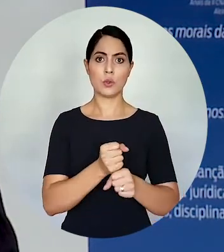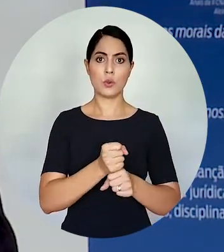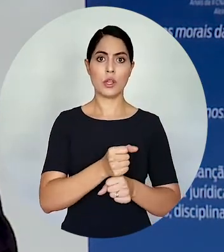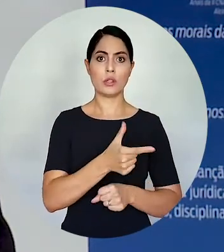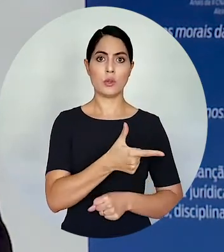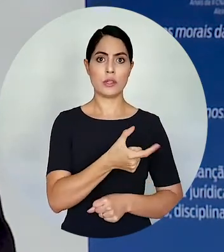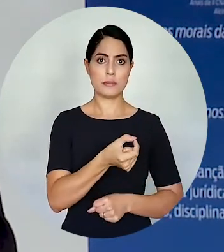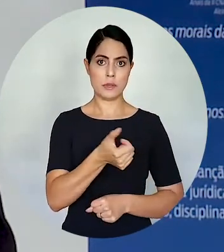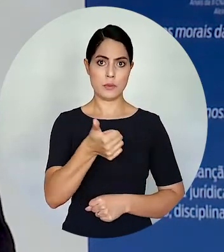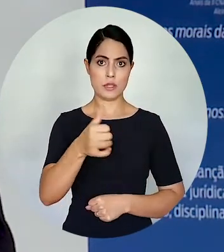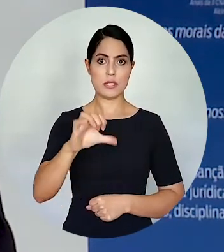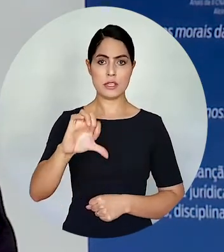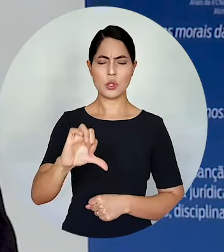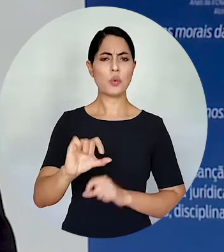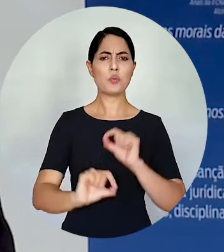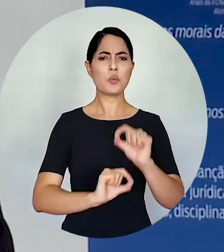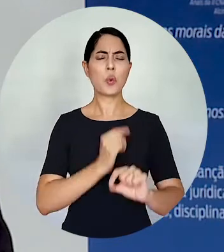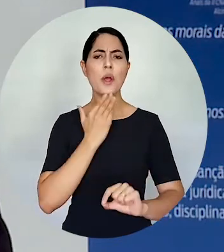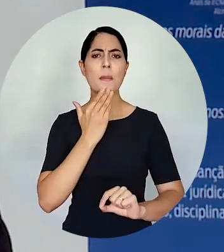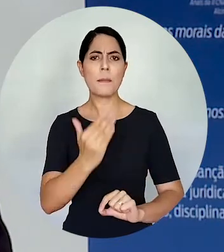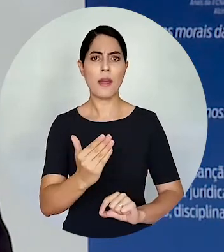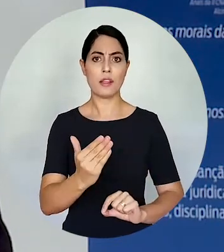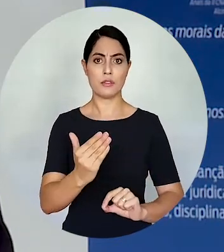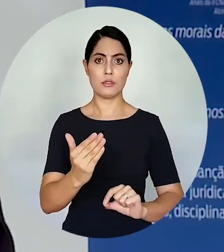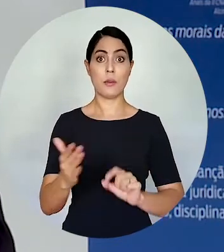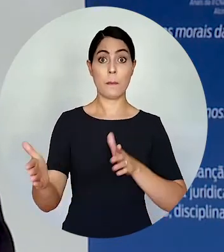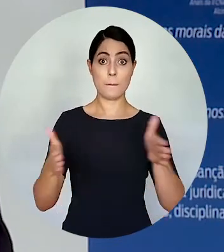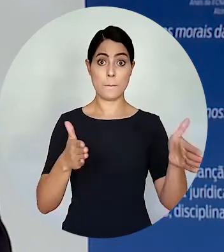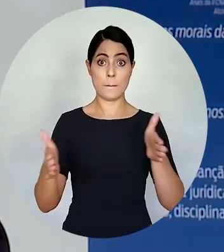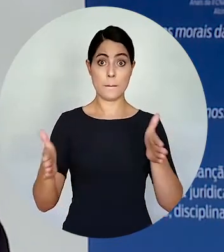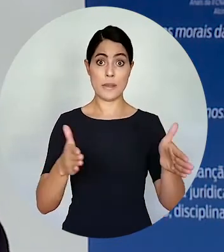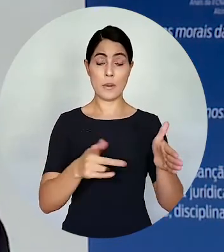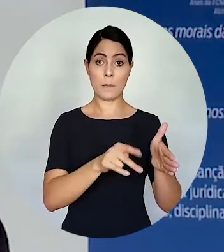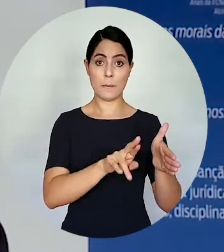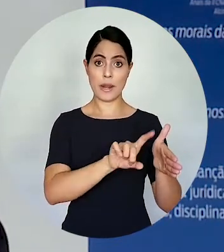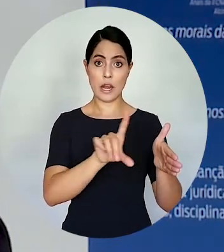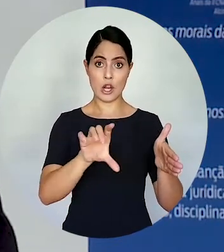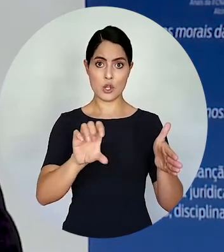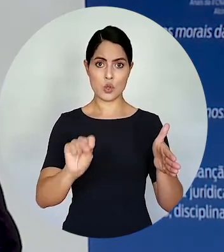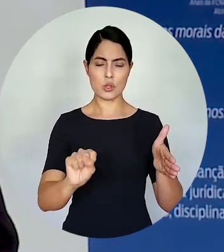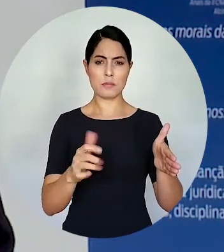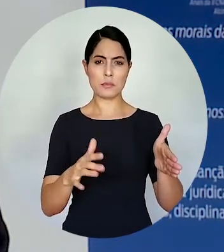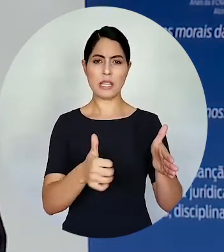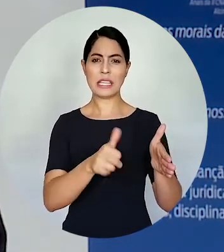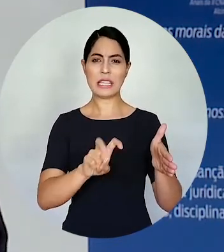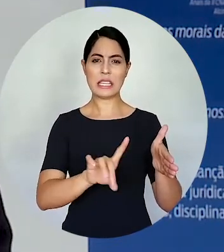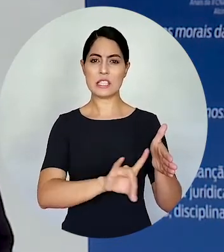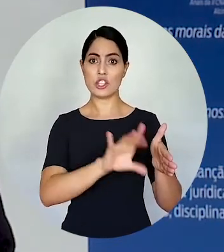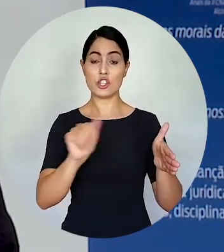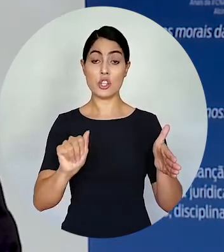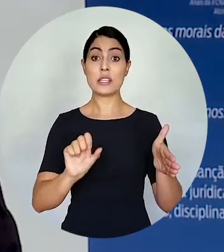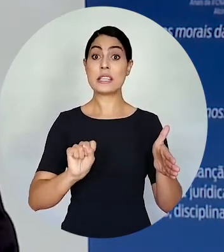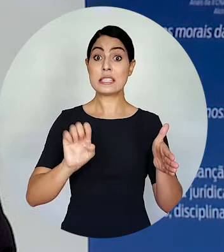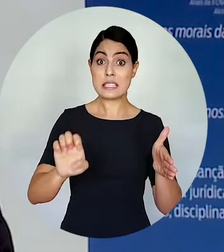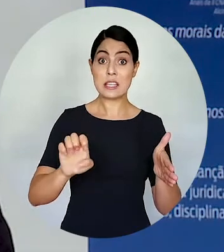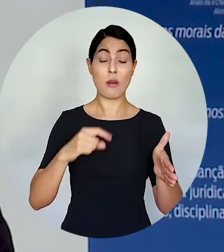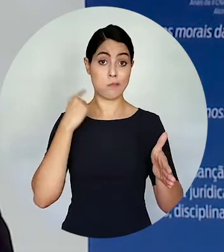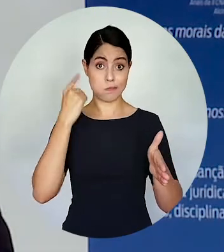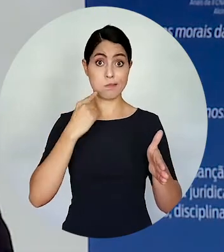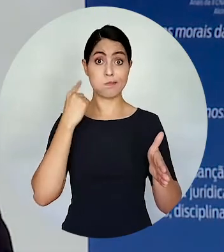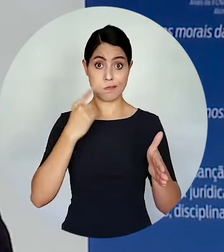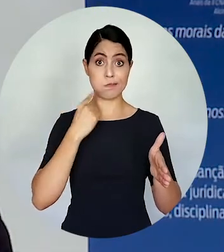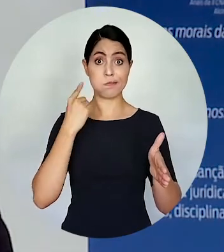5.962 de 2019, que prevê aumento nos prazos processuais em até 15 dias, quando o